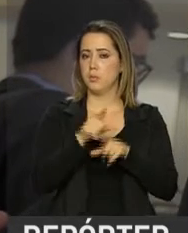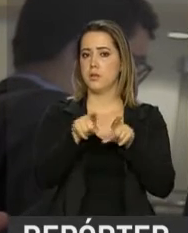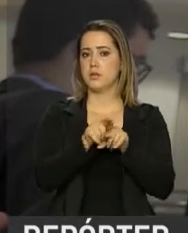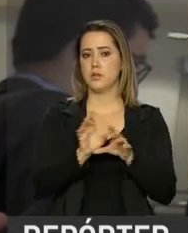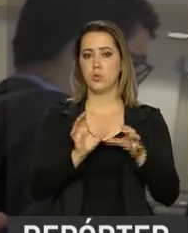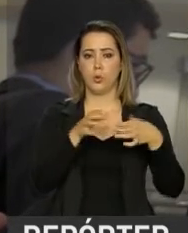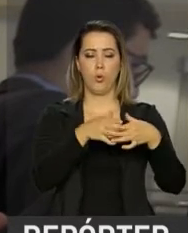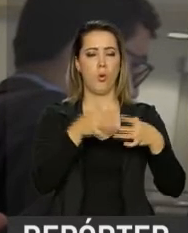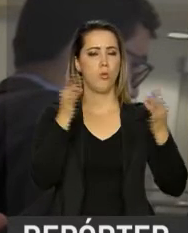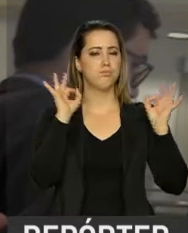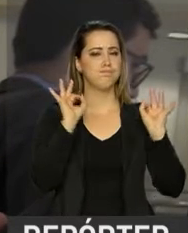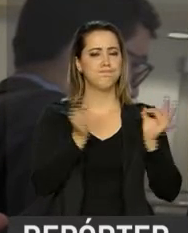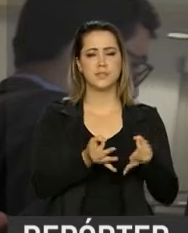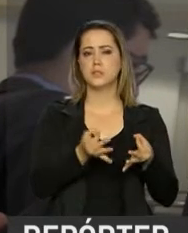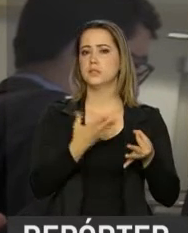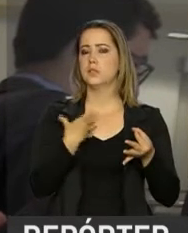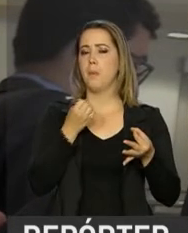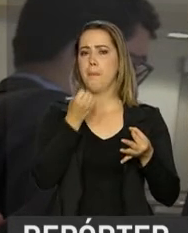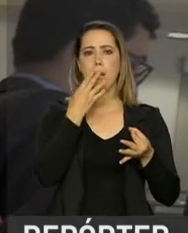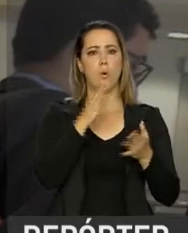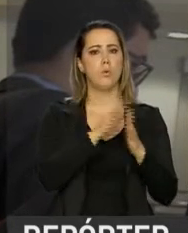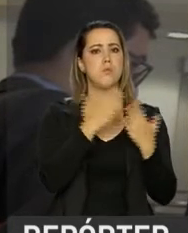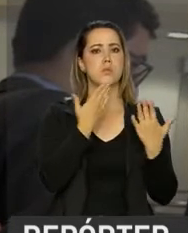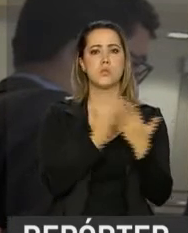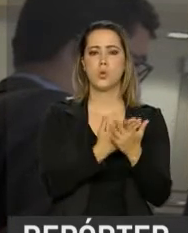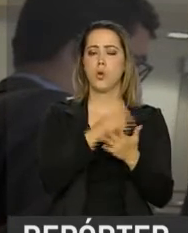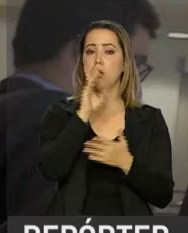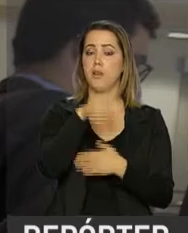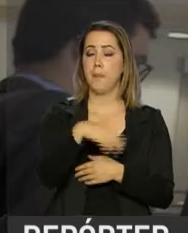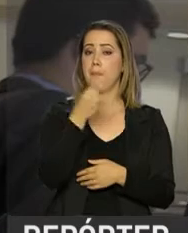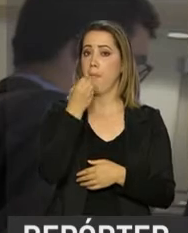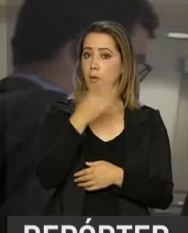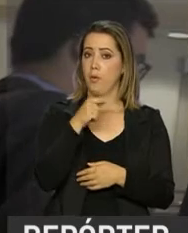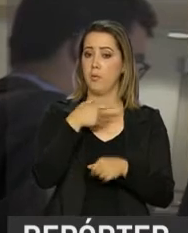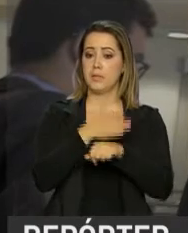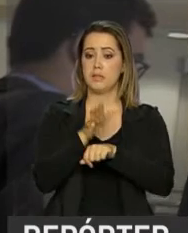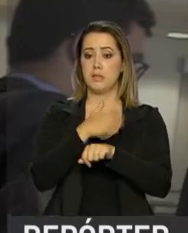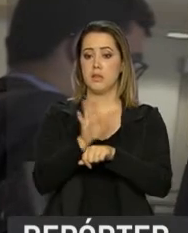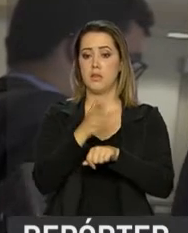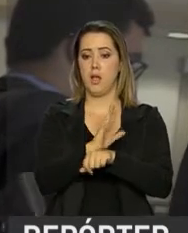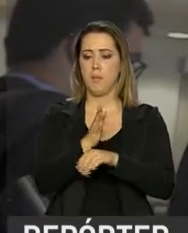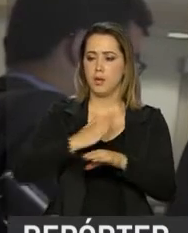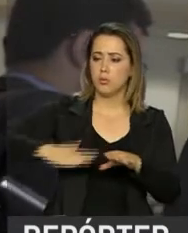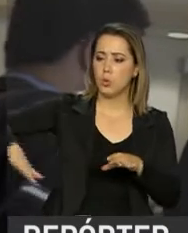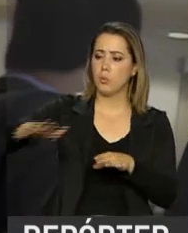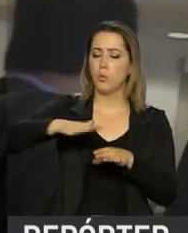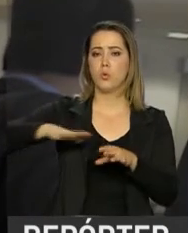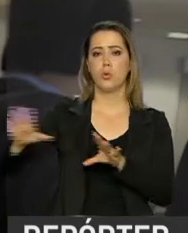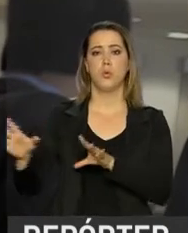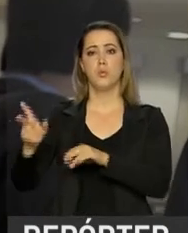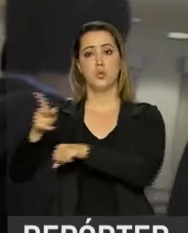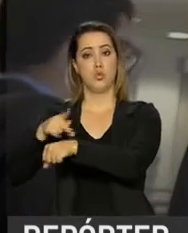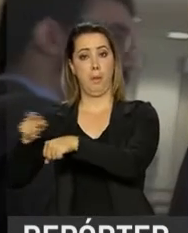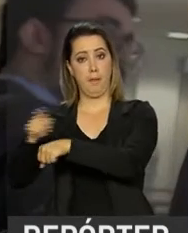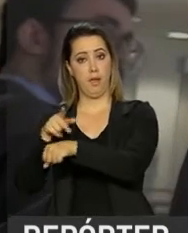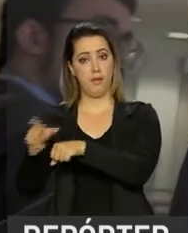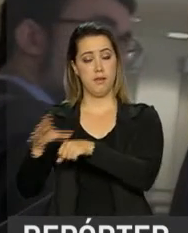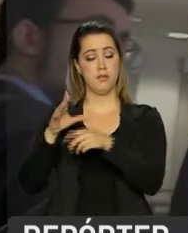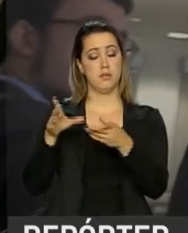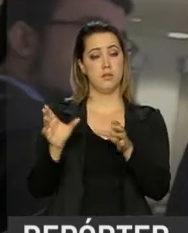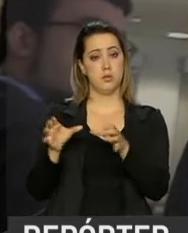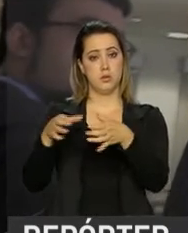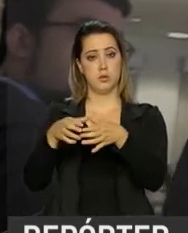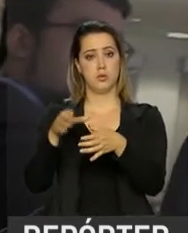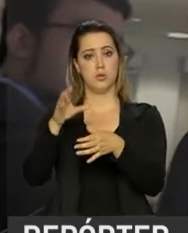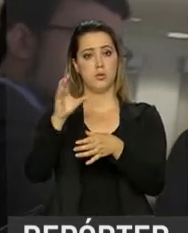academia fantasticamente instalado e competente reconhecidamente competentes para que haja essa essa comunhão de treinamento